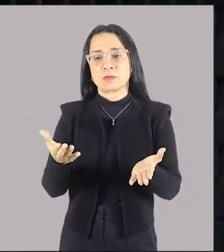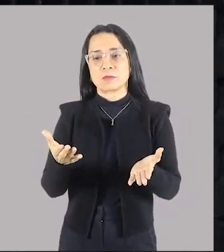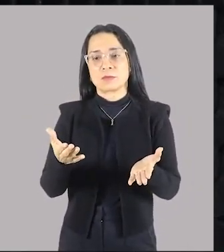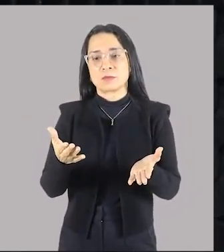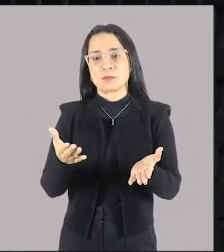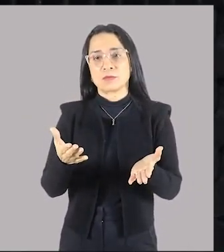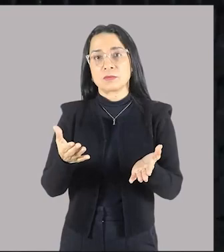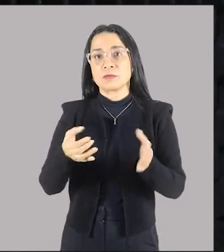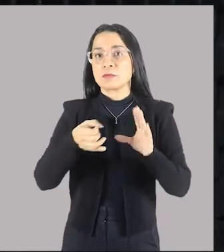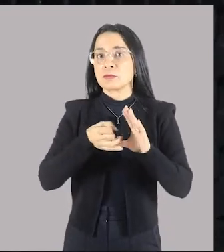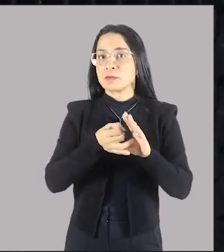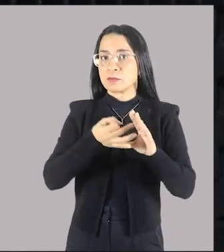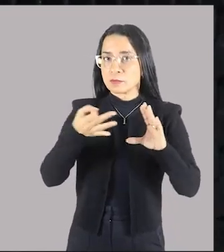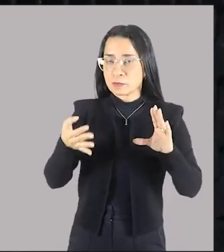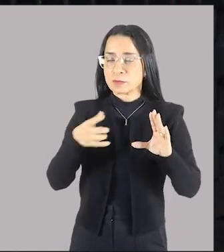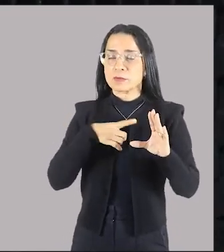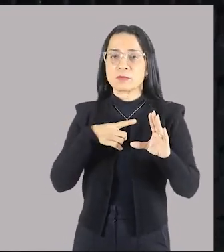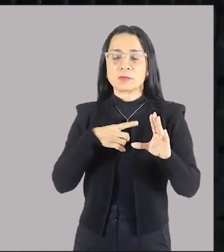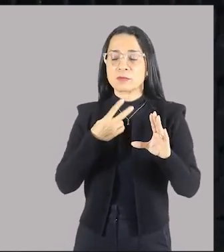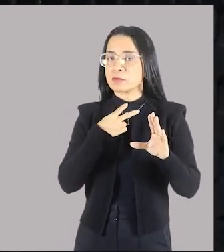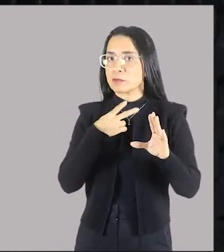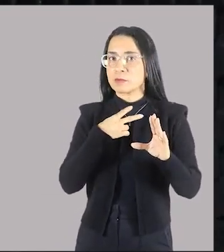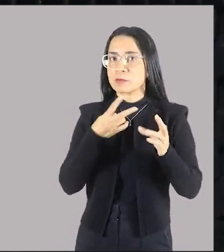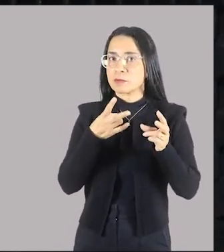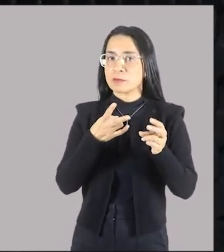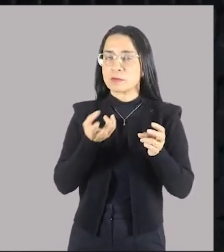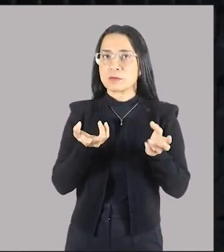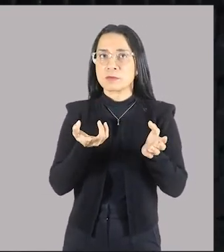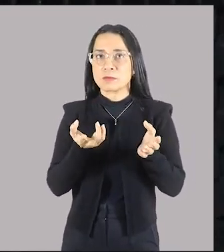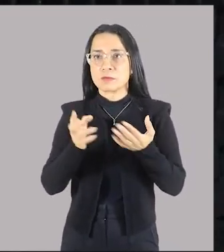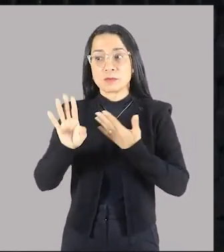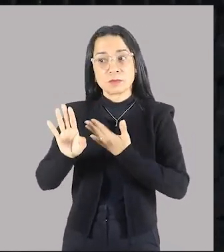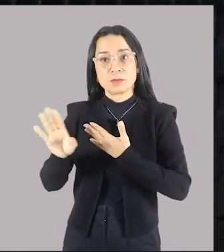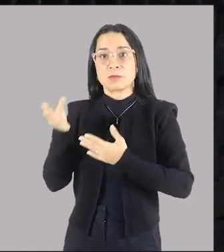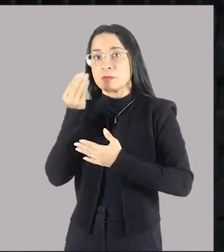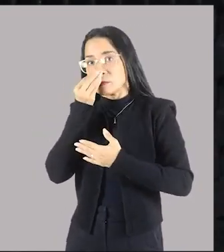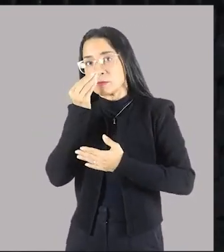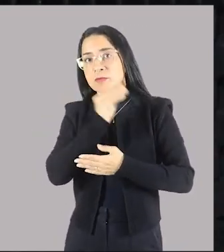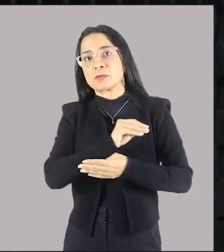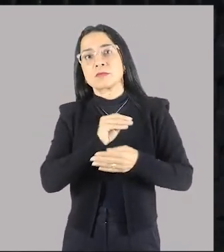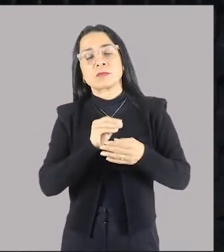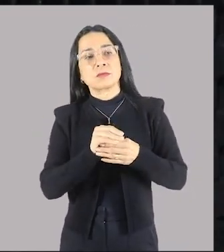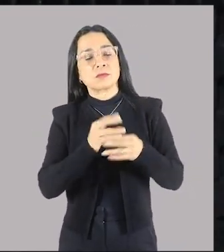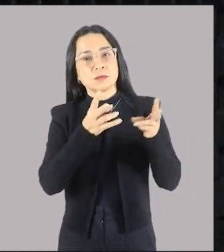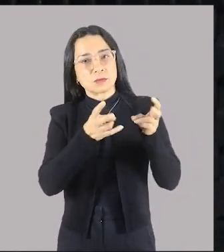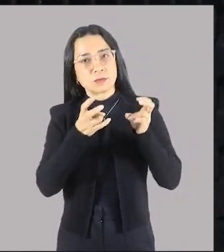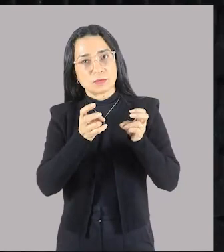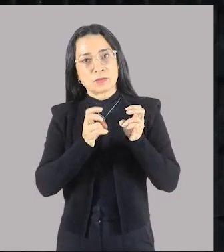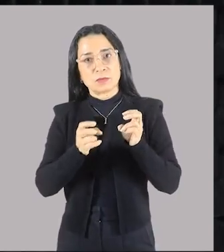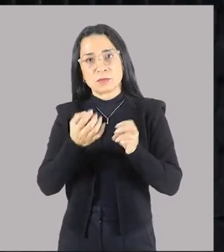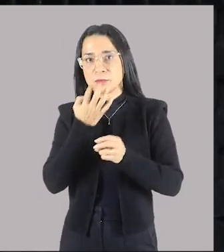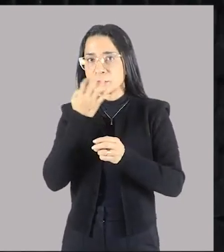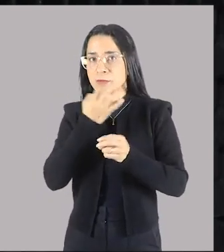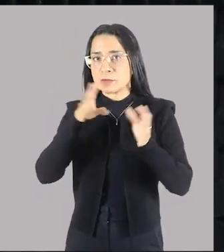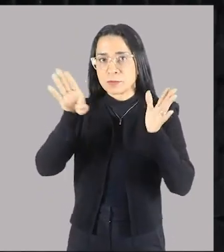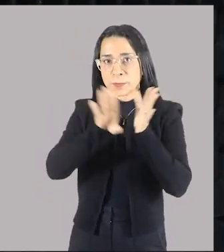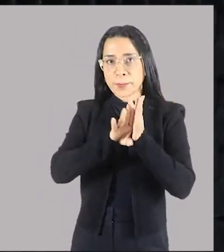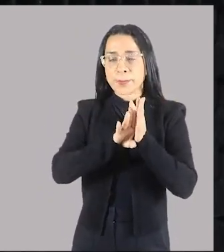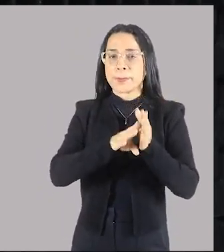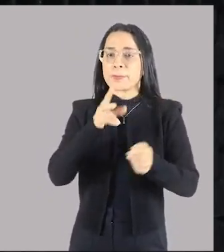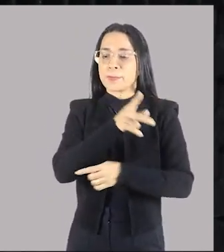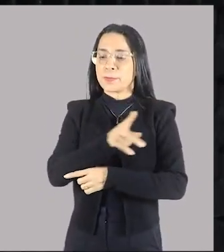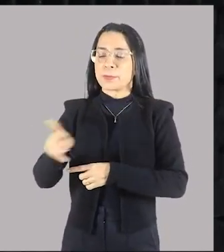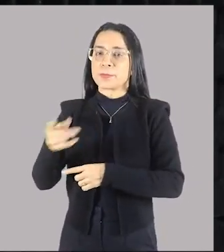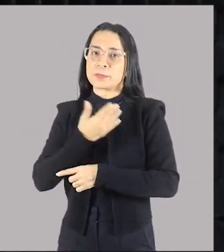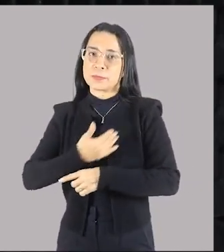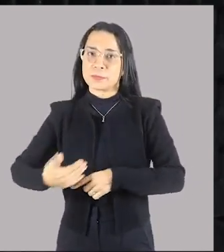essas características, nós não podemos deixar de observar que quando Sarney chega à presidência da República,